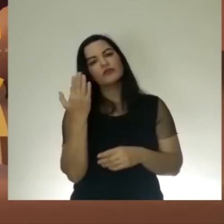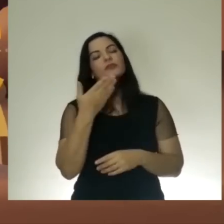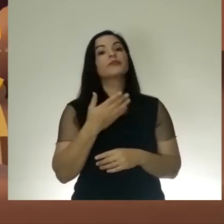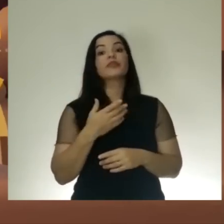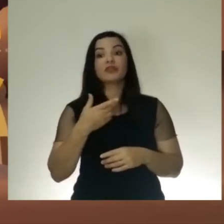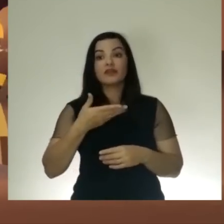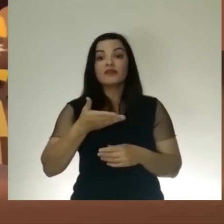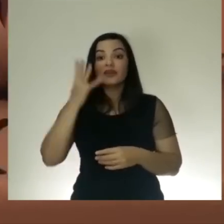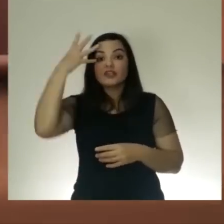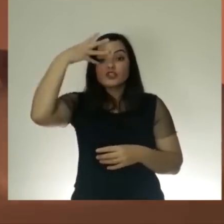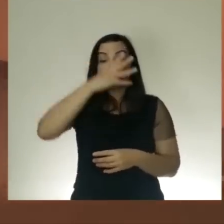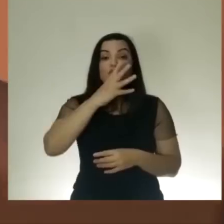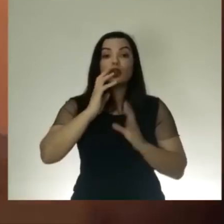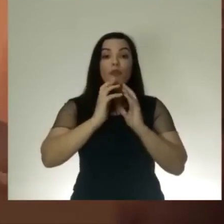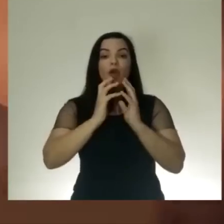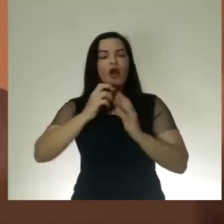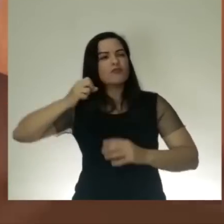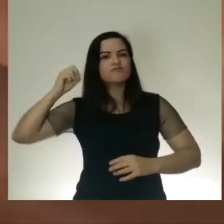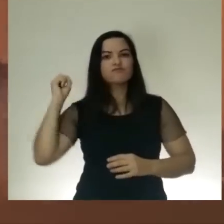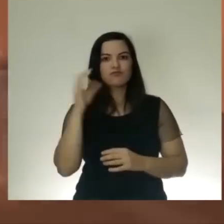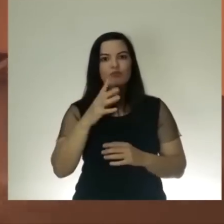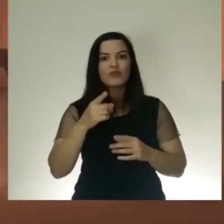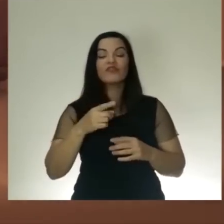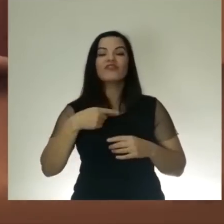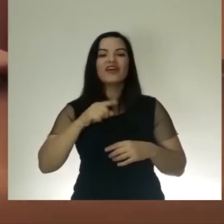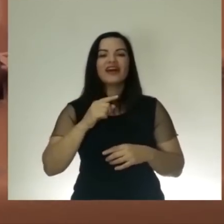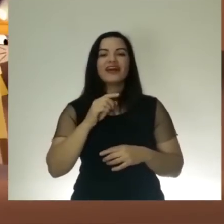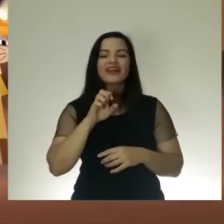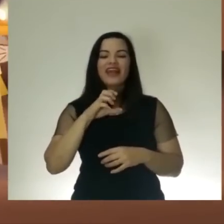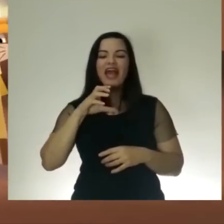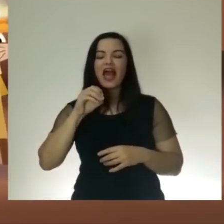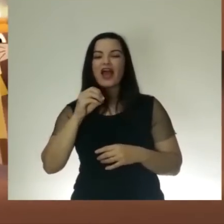vez. Eco! Eco!